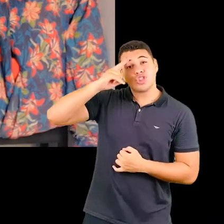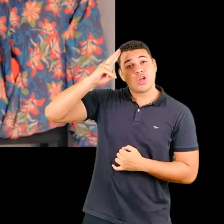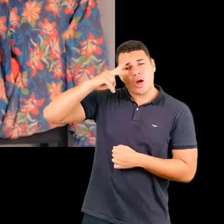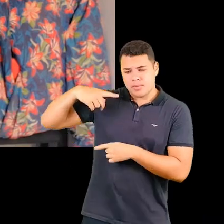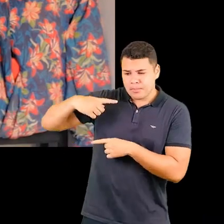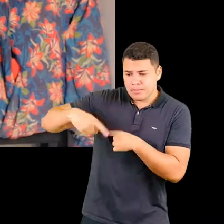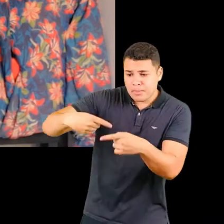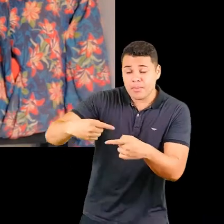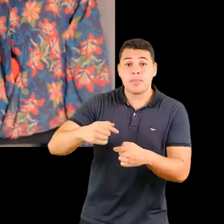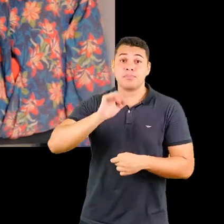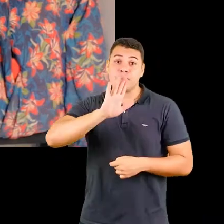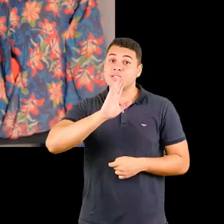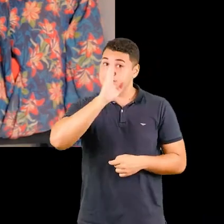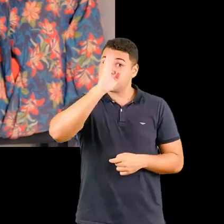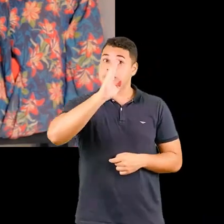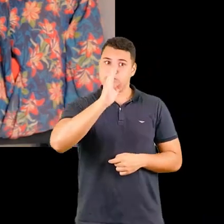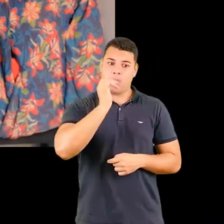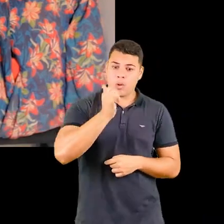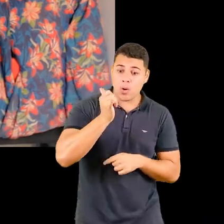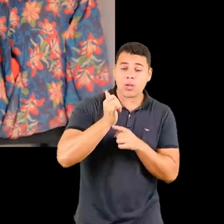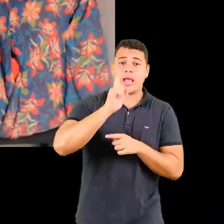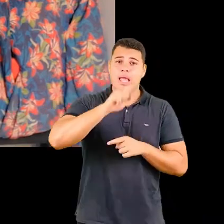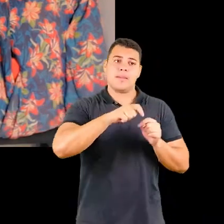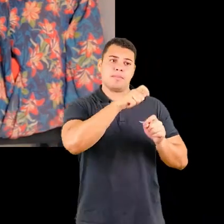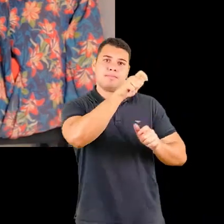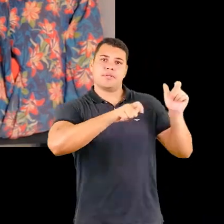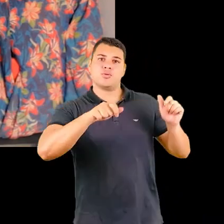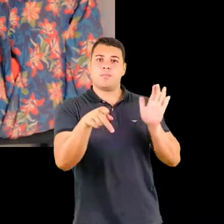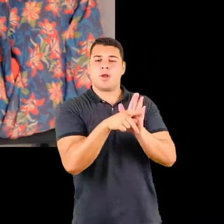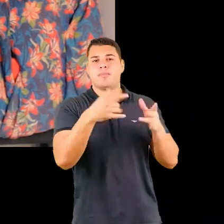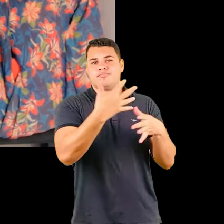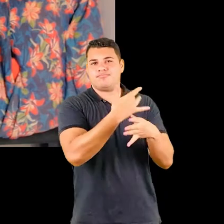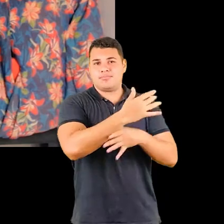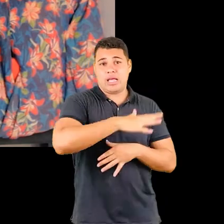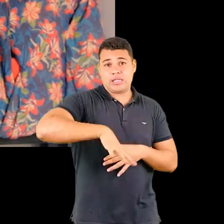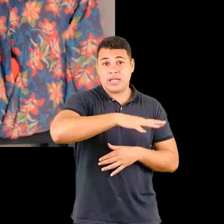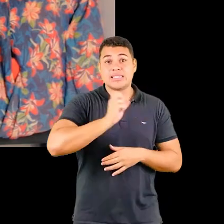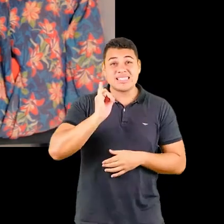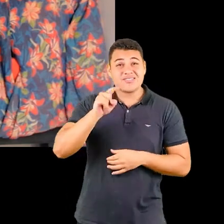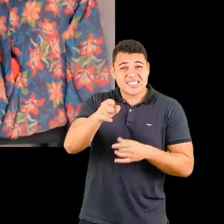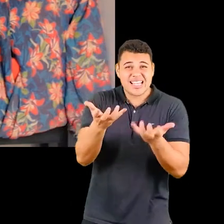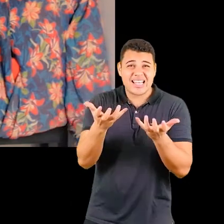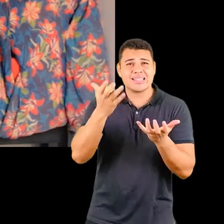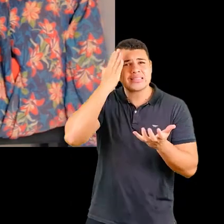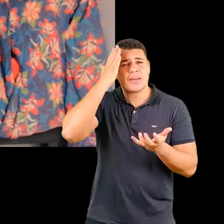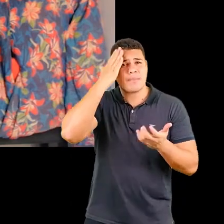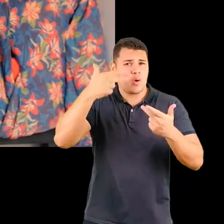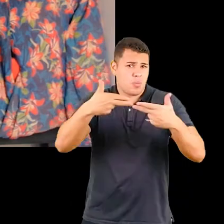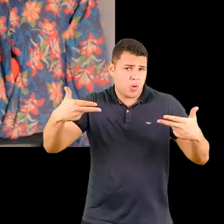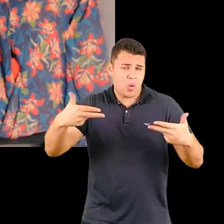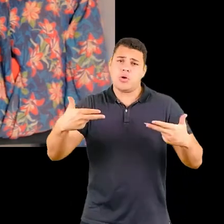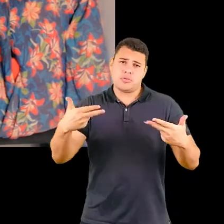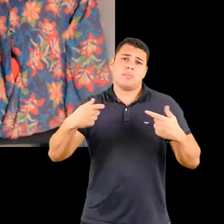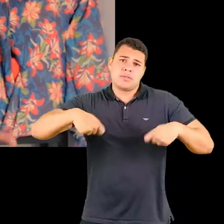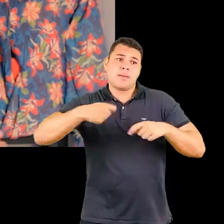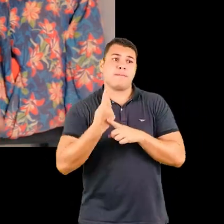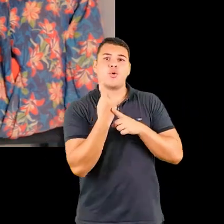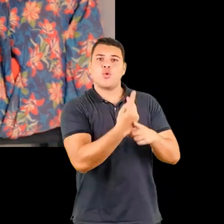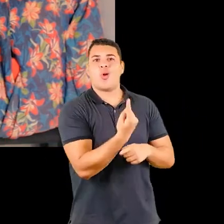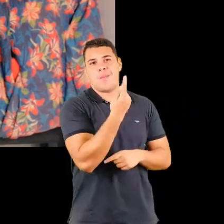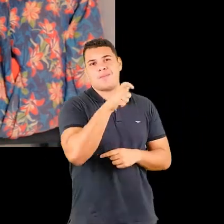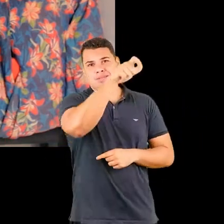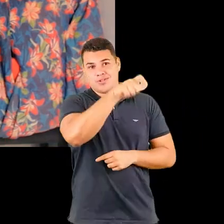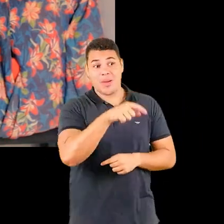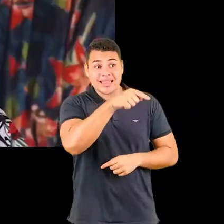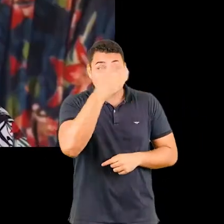o poder público, o o homem podia fazer. Deixou. Pronto, talvez você quer saber de alguma coisa e ninguém sabe explicar porque deixaram